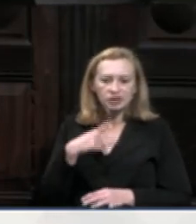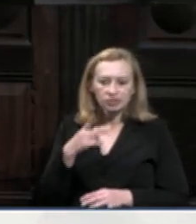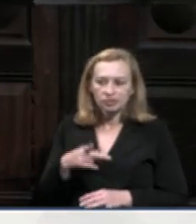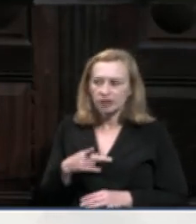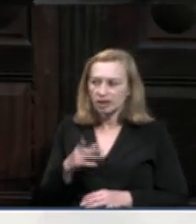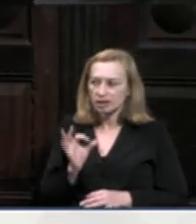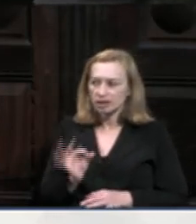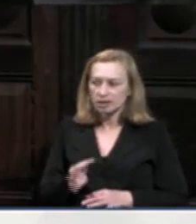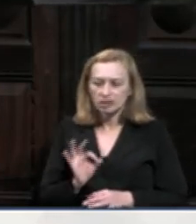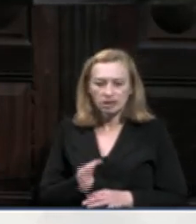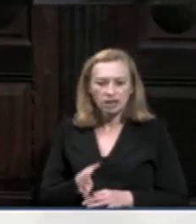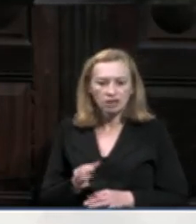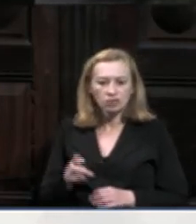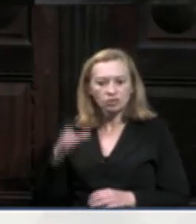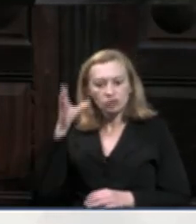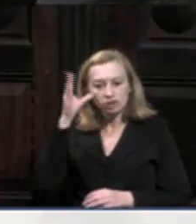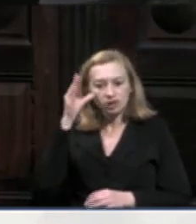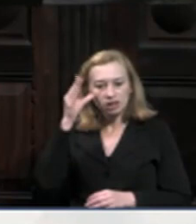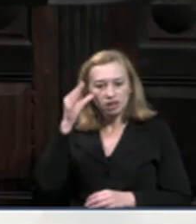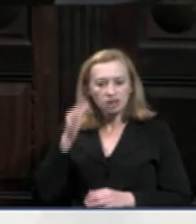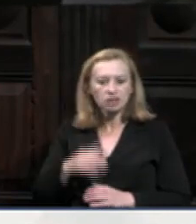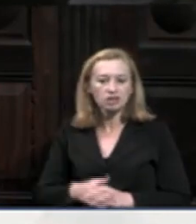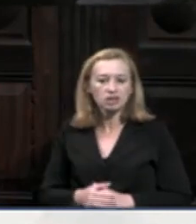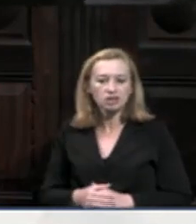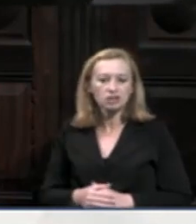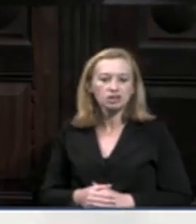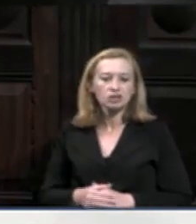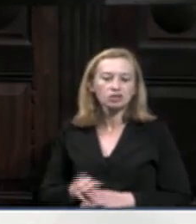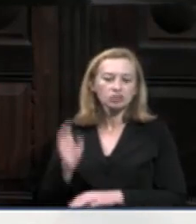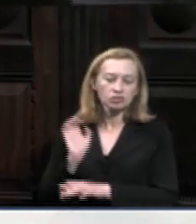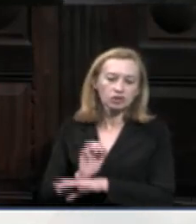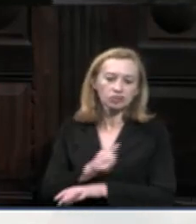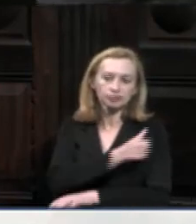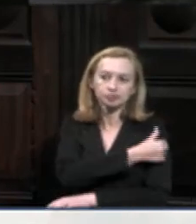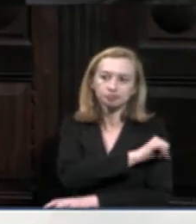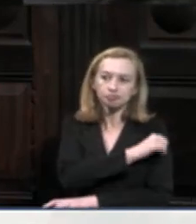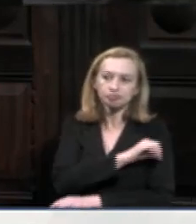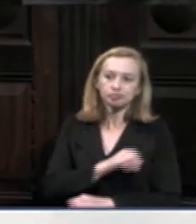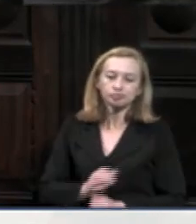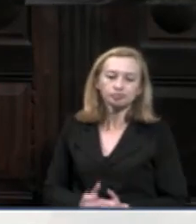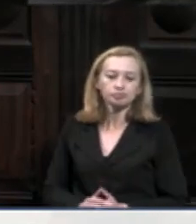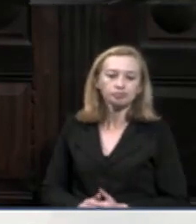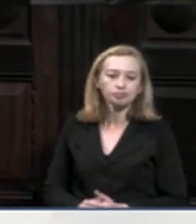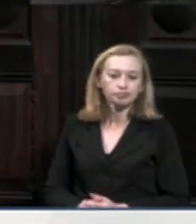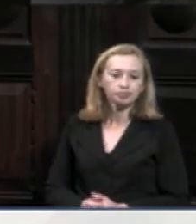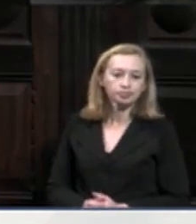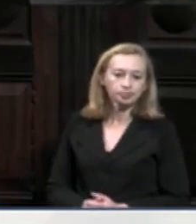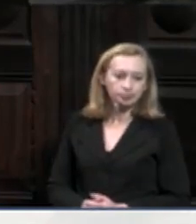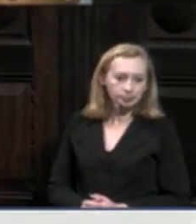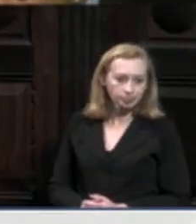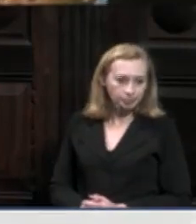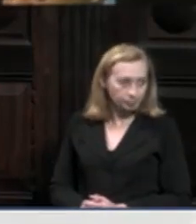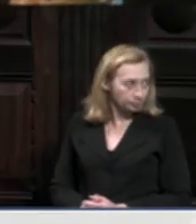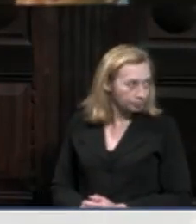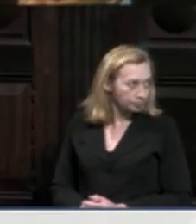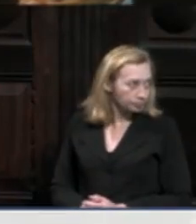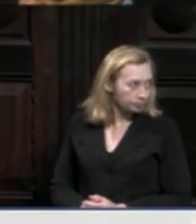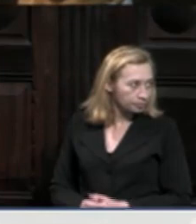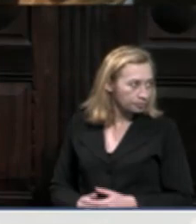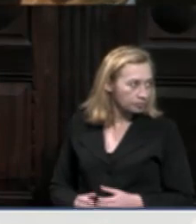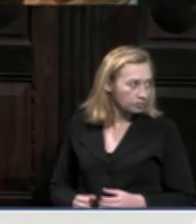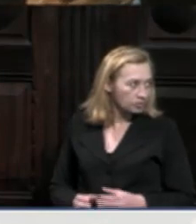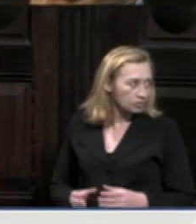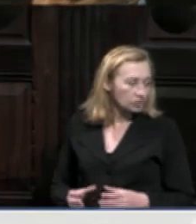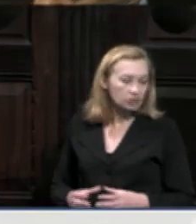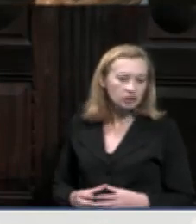tombamento por interesse histórico e cultural do Estado do Rio de Janeiro. Eu chamei Vossa Excelência. Quem deu parecer pela cultura foi